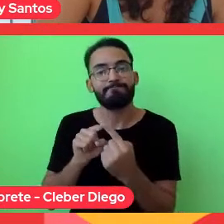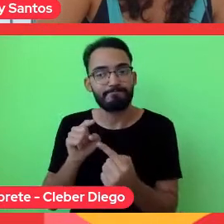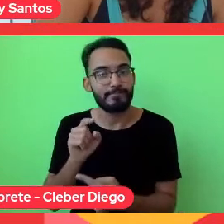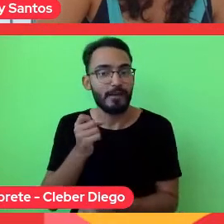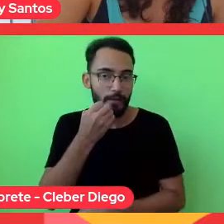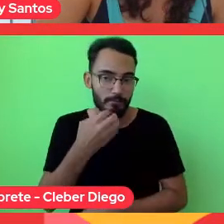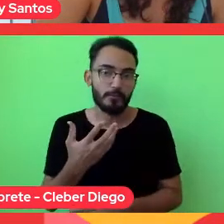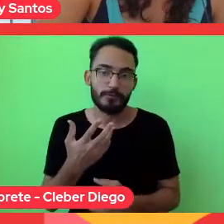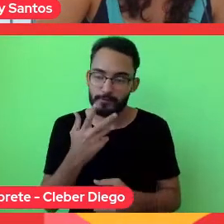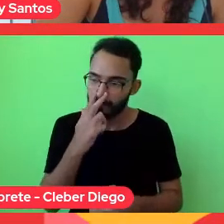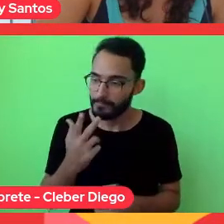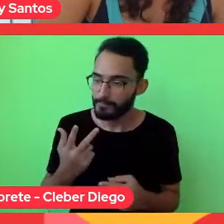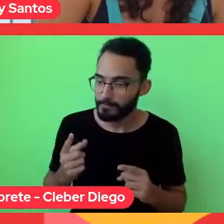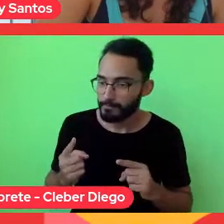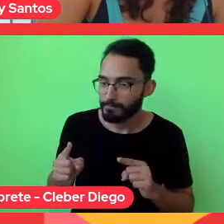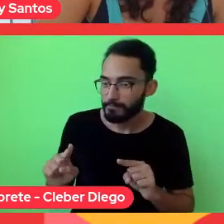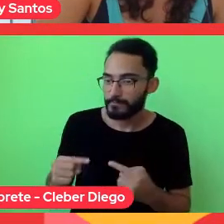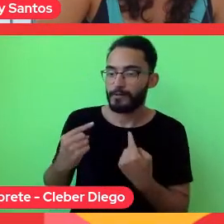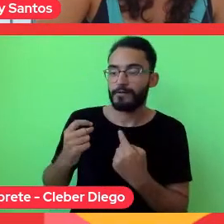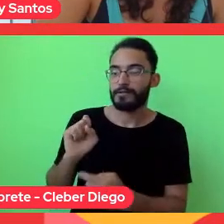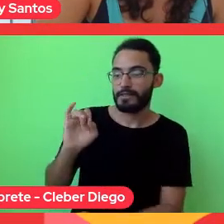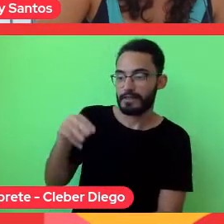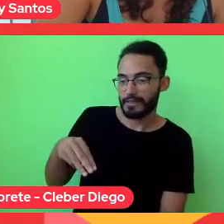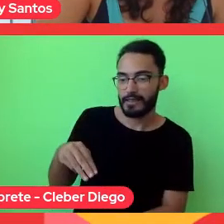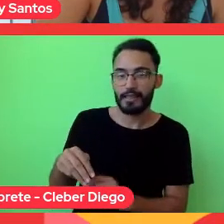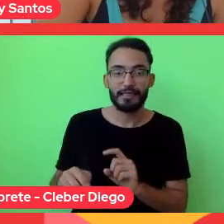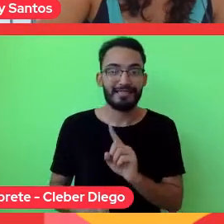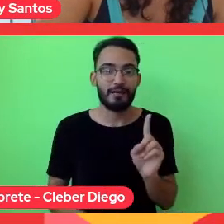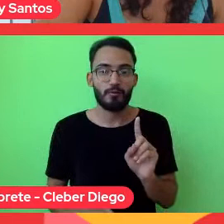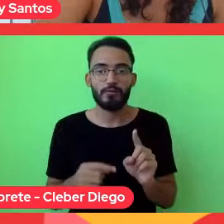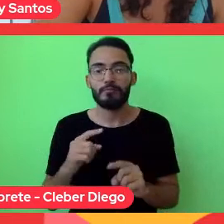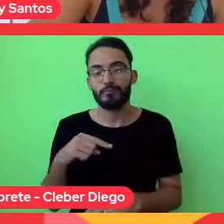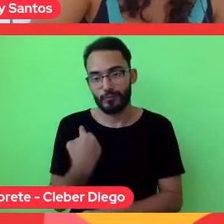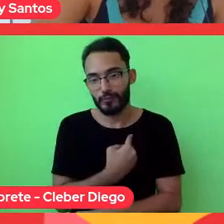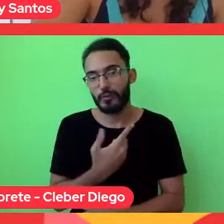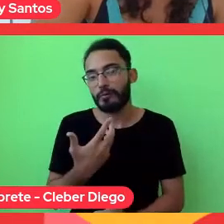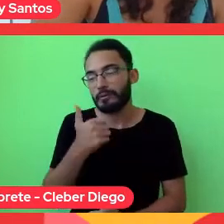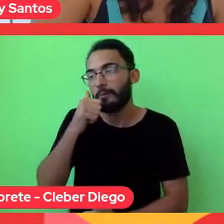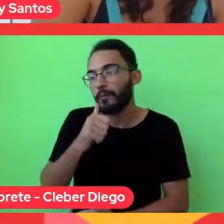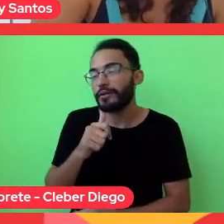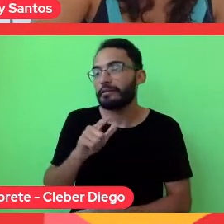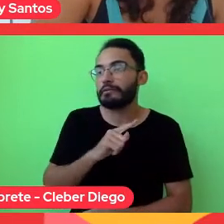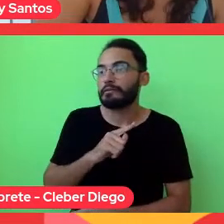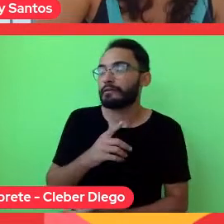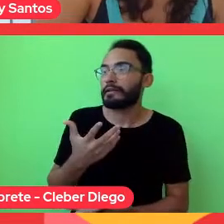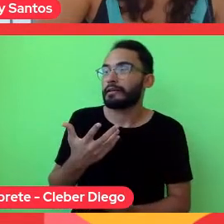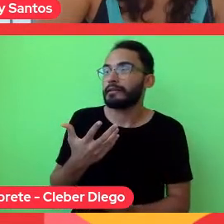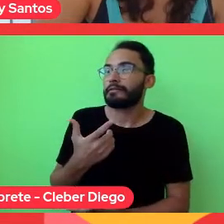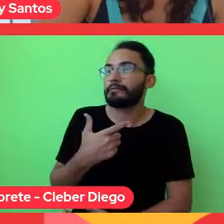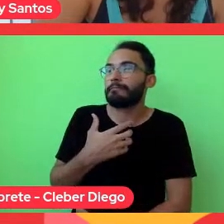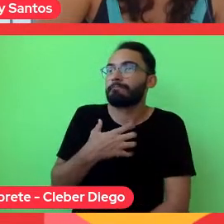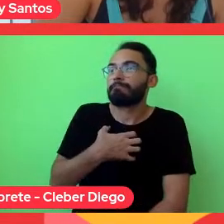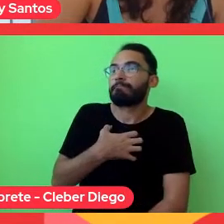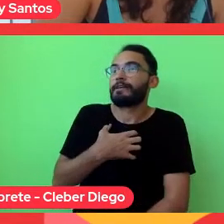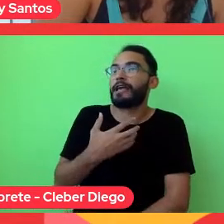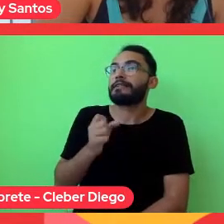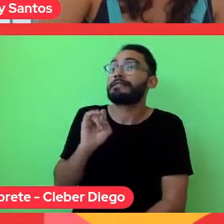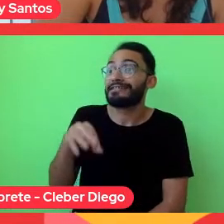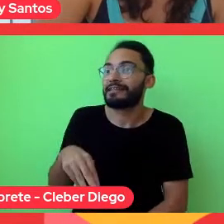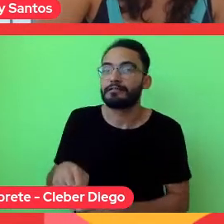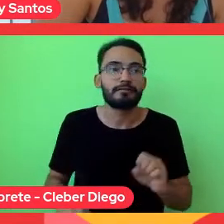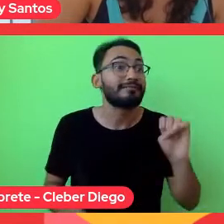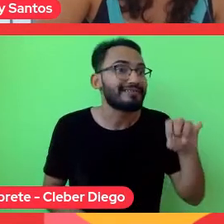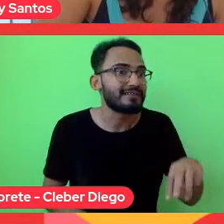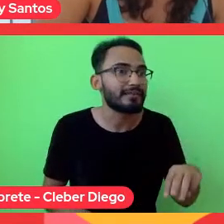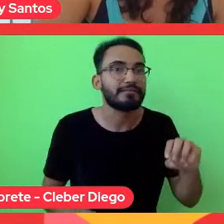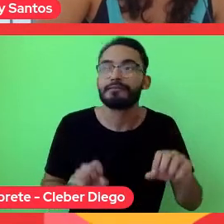bem provocativo em relação ao sim ou não. Porque nós, mulheres, temos uma tendência de falar sim para tudo, né? E aí a gente